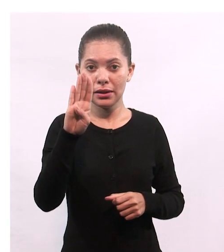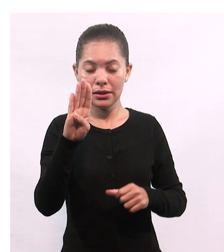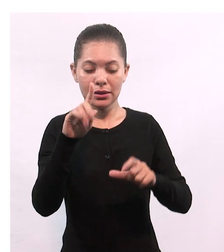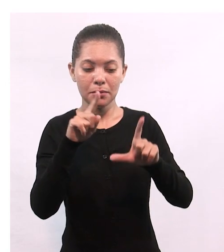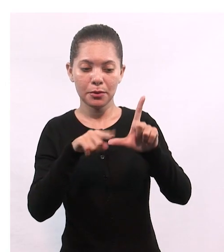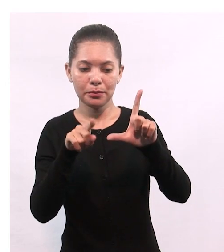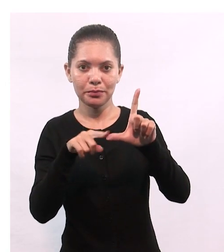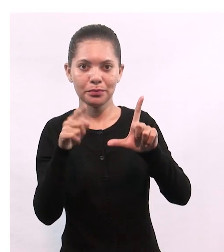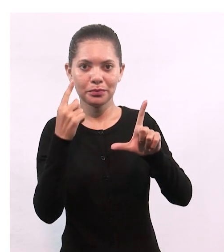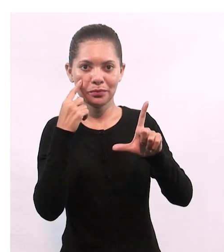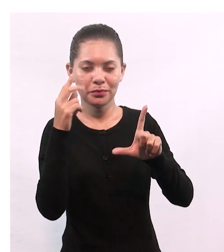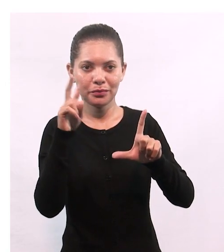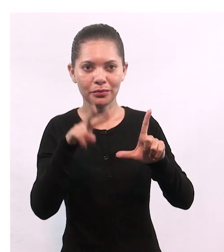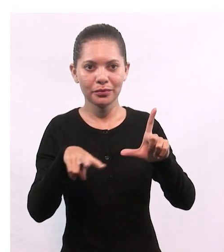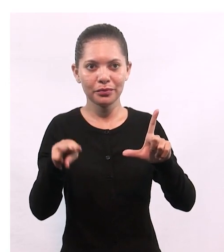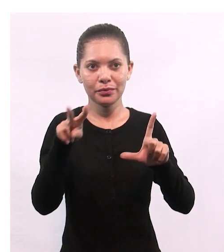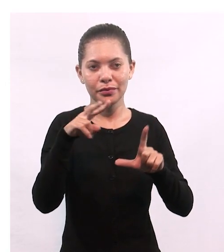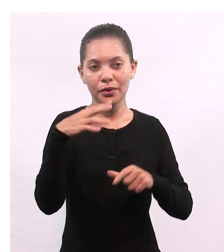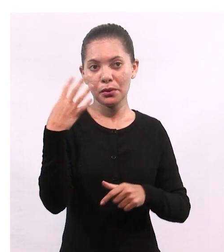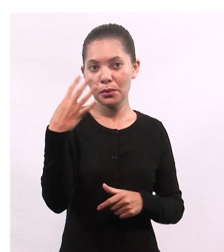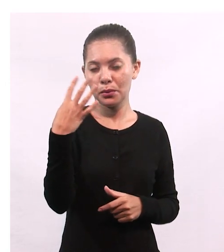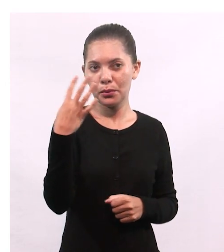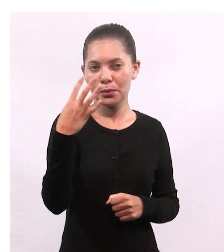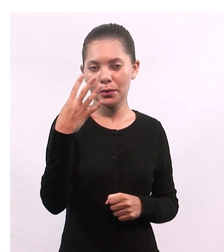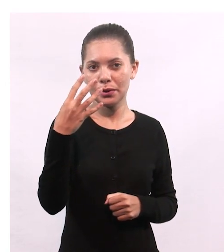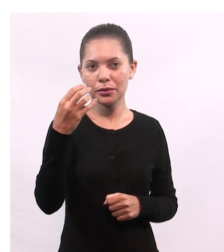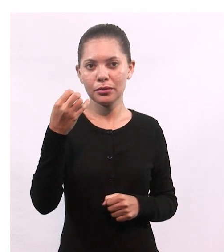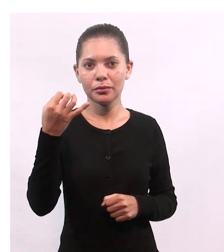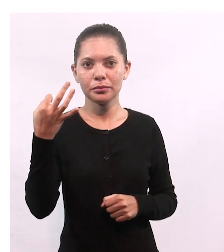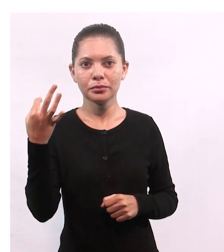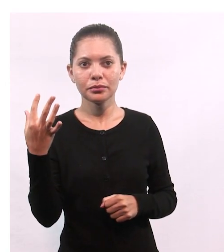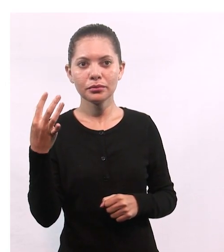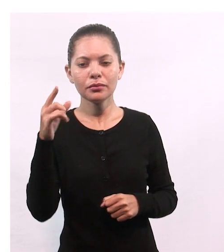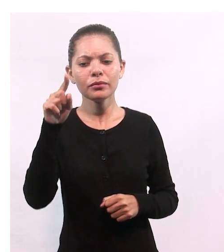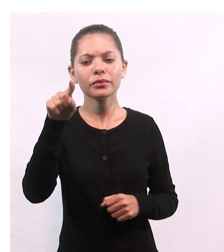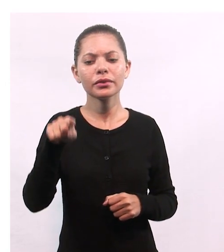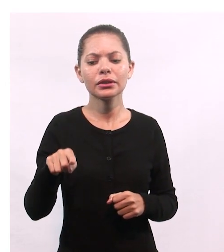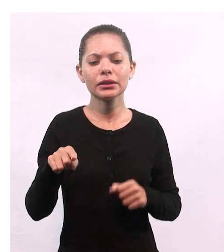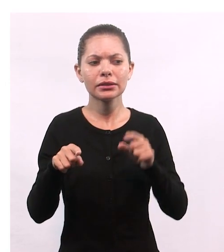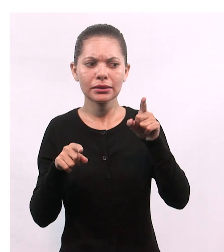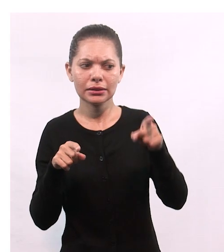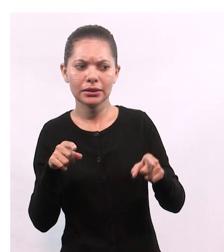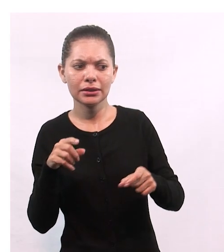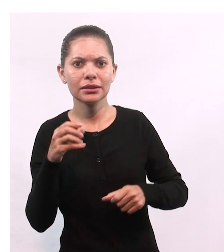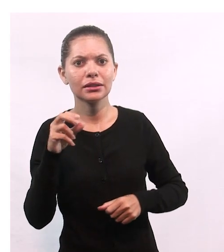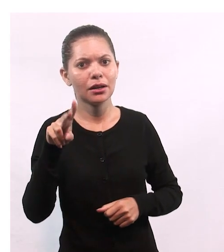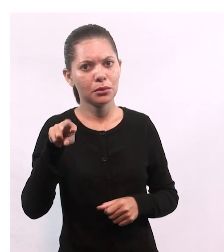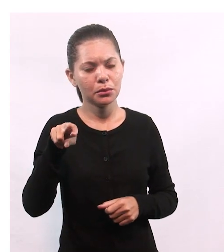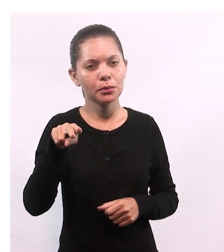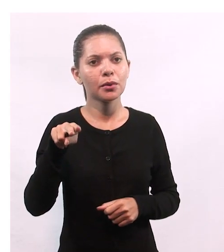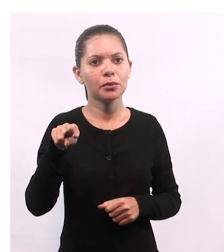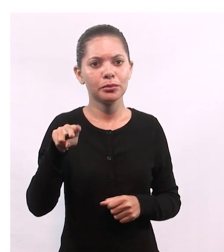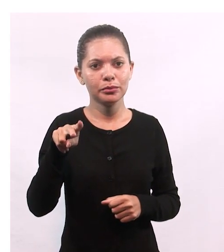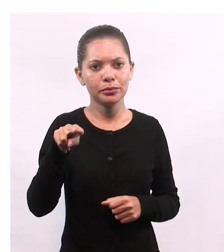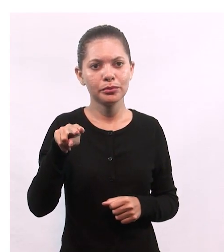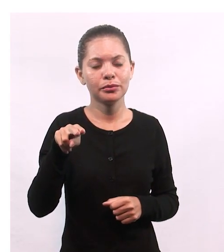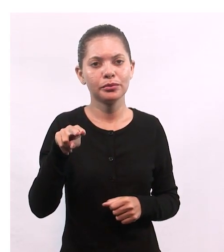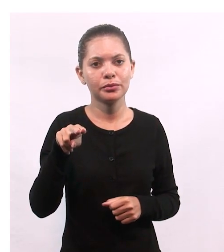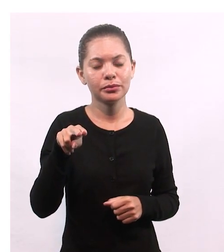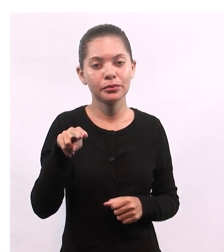Então, olha só, eu tenho aqui 4 lados, quadrilátero. dois pares de lados paralelos, então